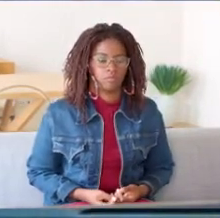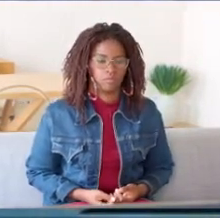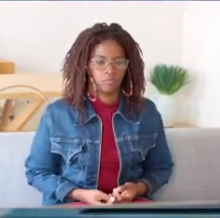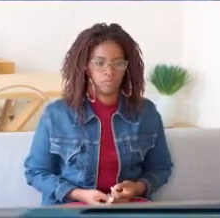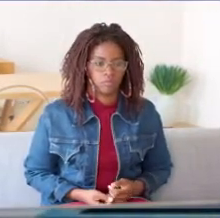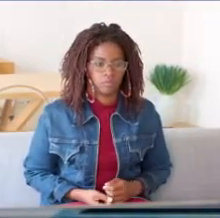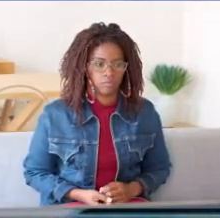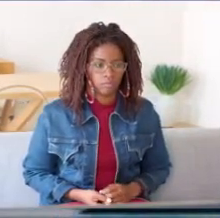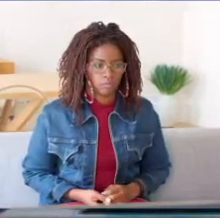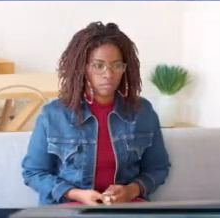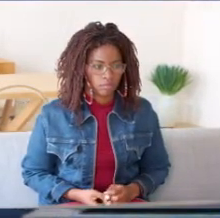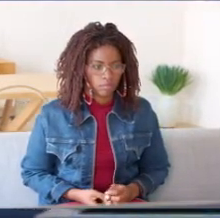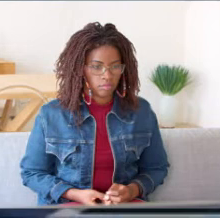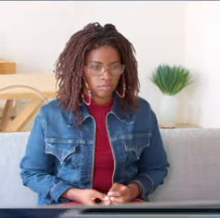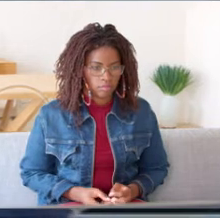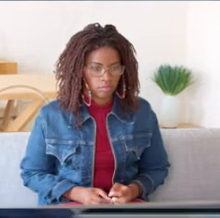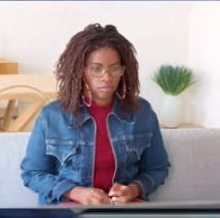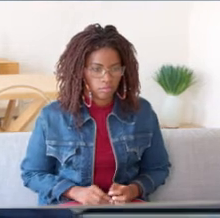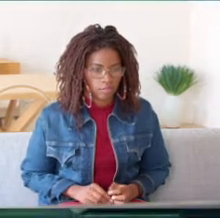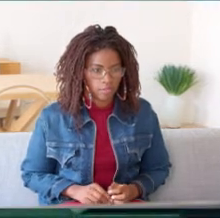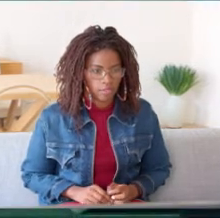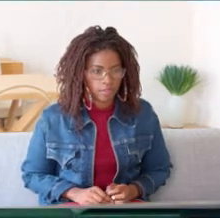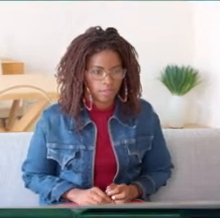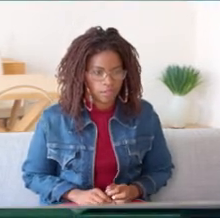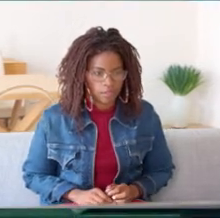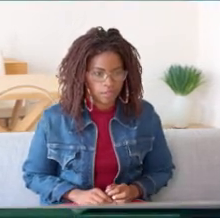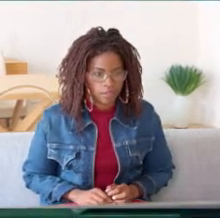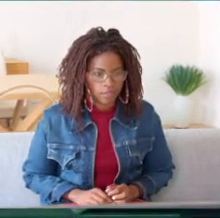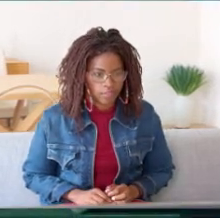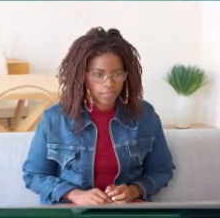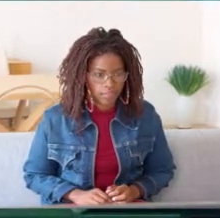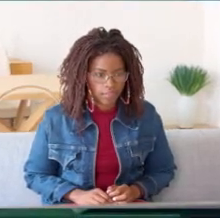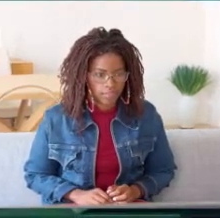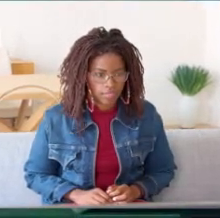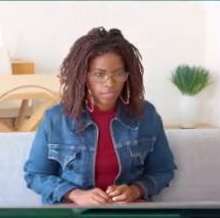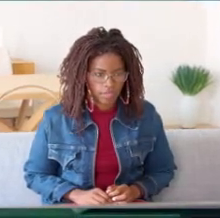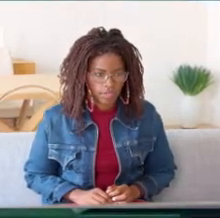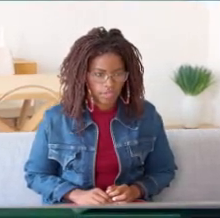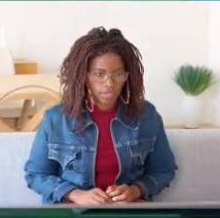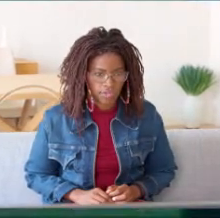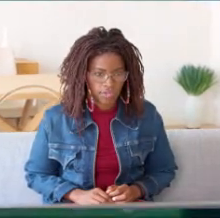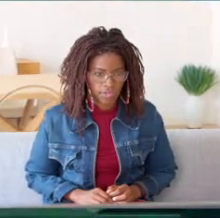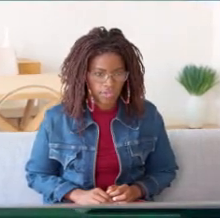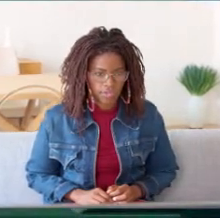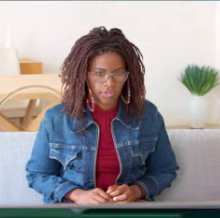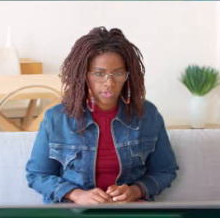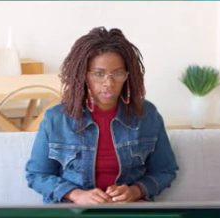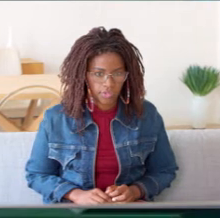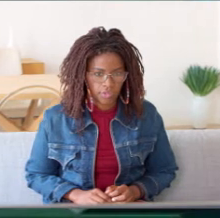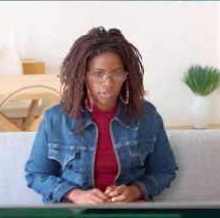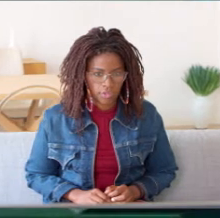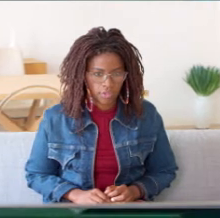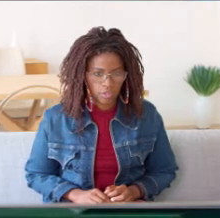da liga que ligam quatro anos seguidos mas tá na Copa da Inglaterra lidera com foco na igreja tá na Liga dos Campeões o primeiro ano do Guardiola